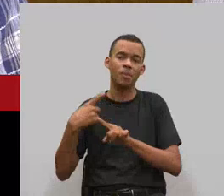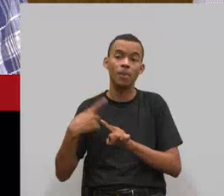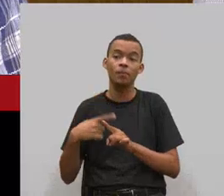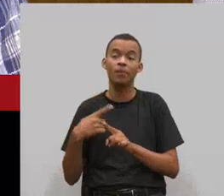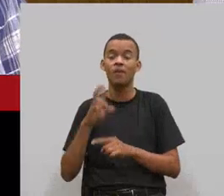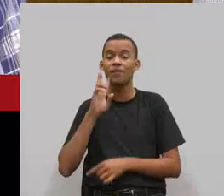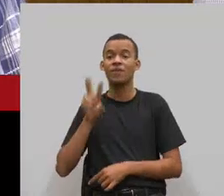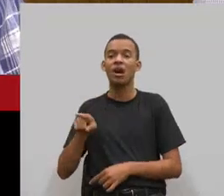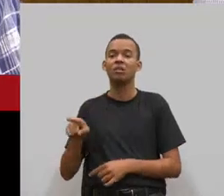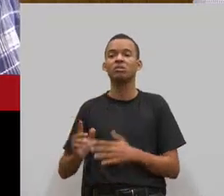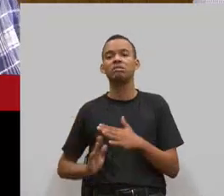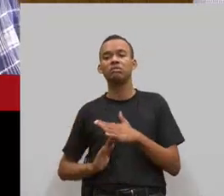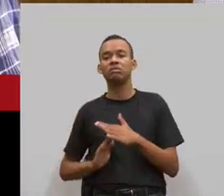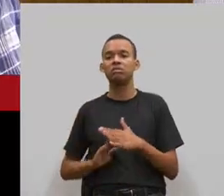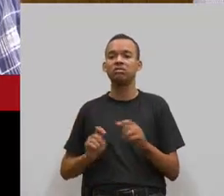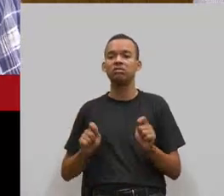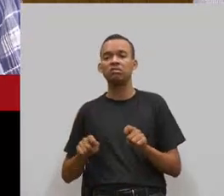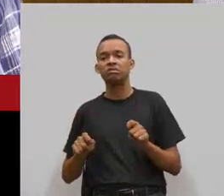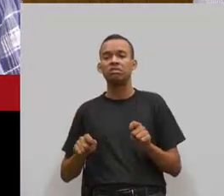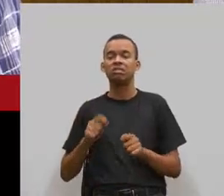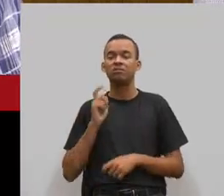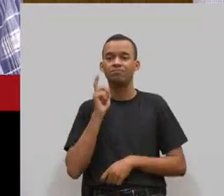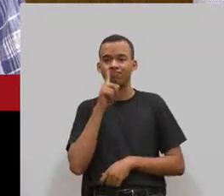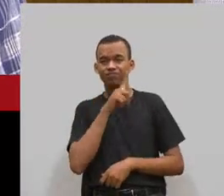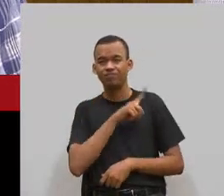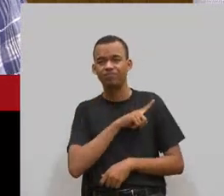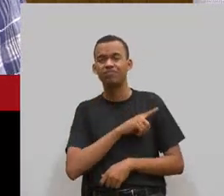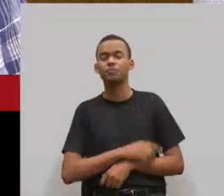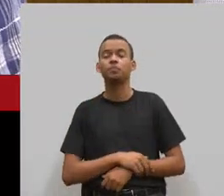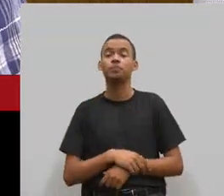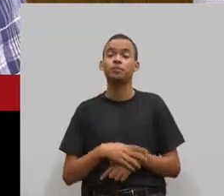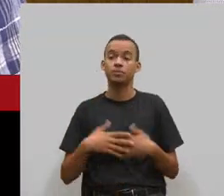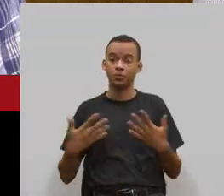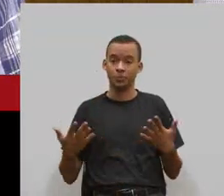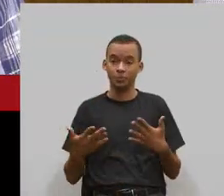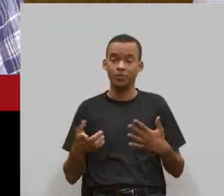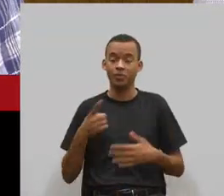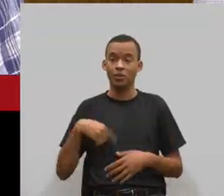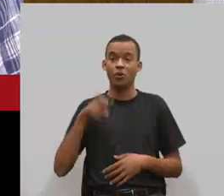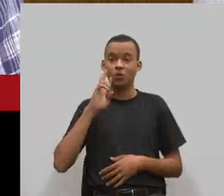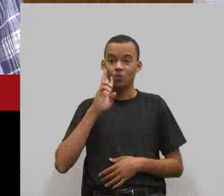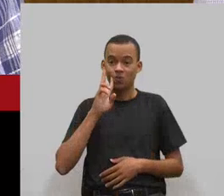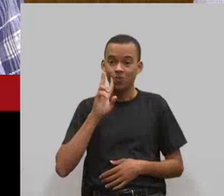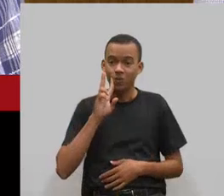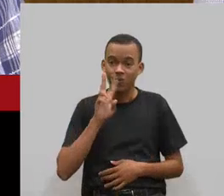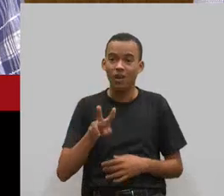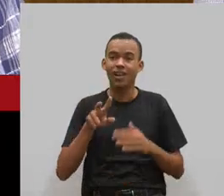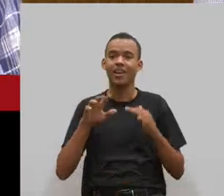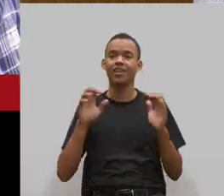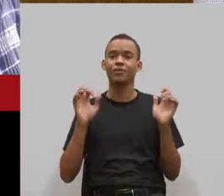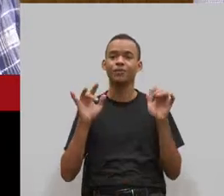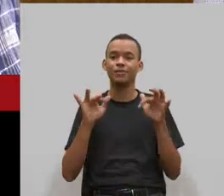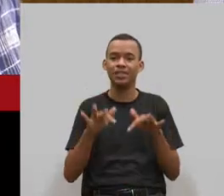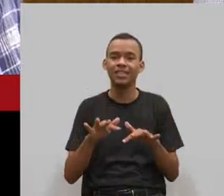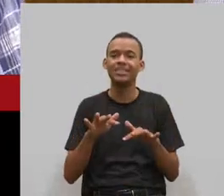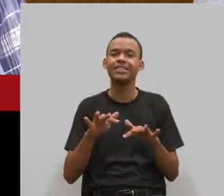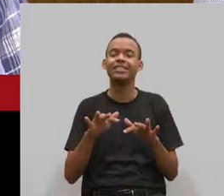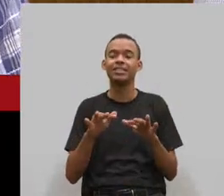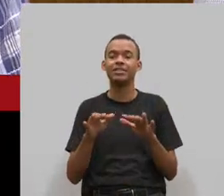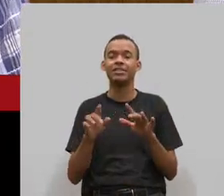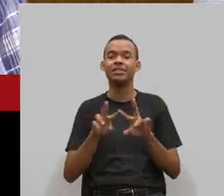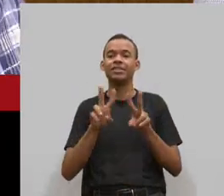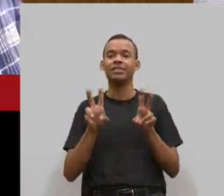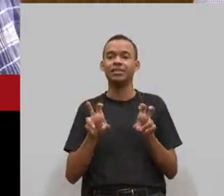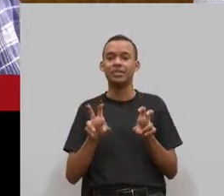e hoje a gente vê aqui né ressurgindo aqui o isenção de imposto para que essas